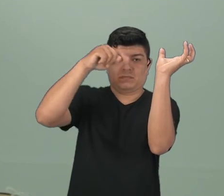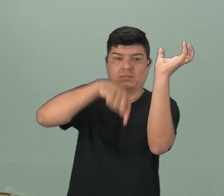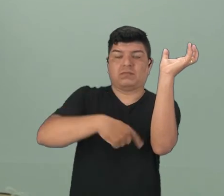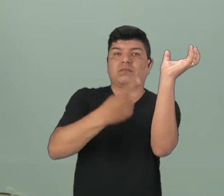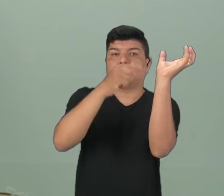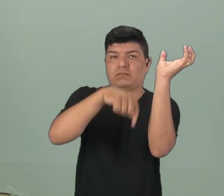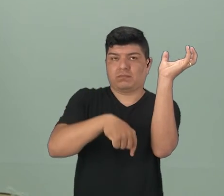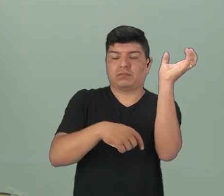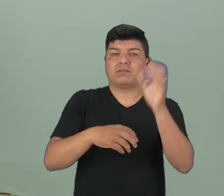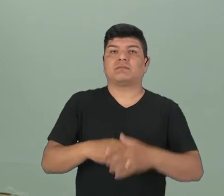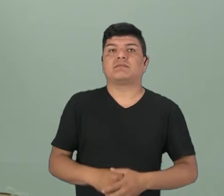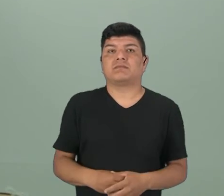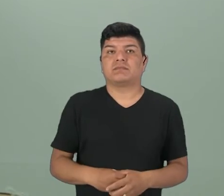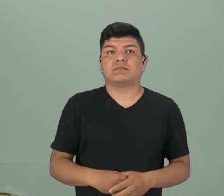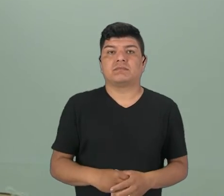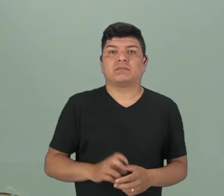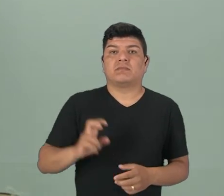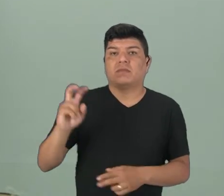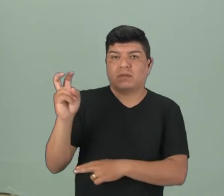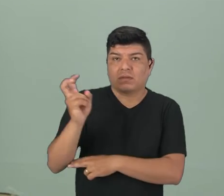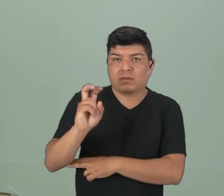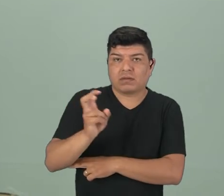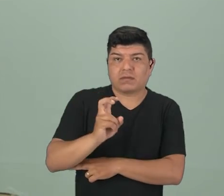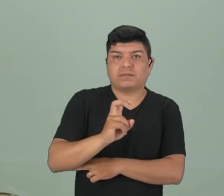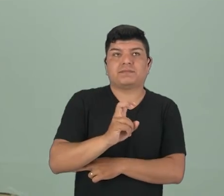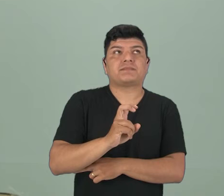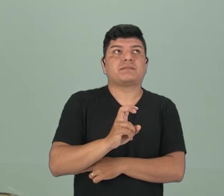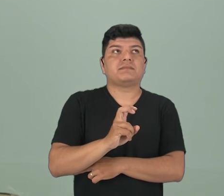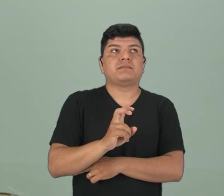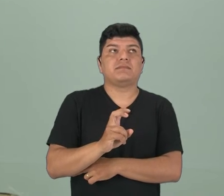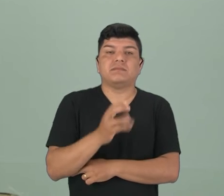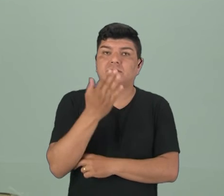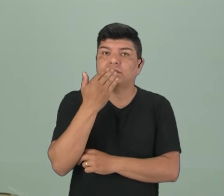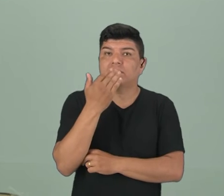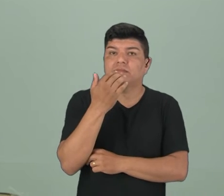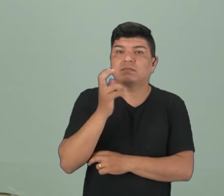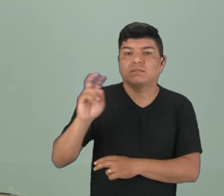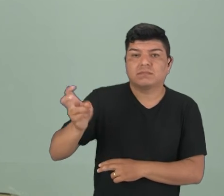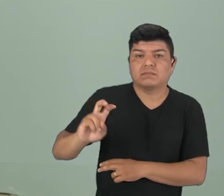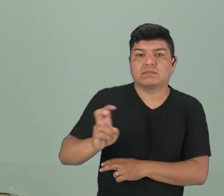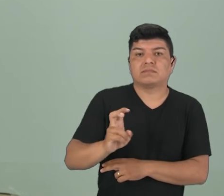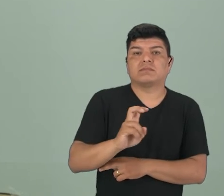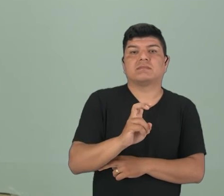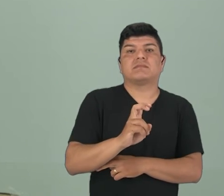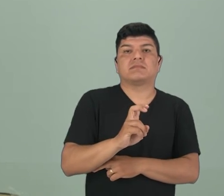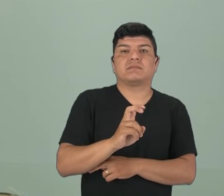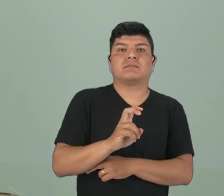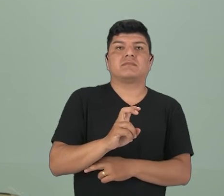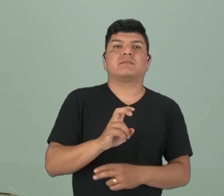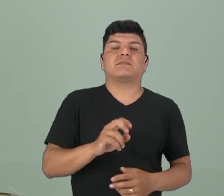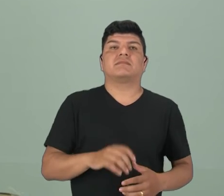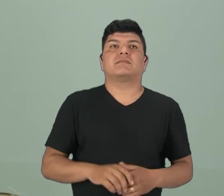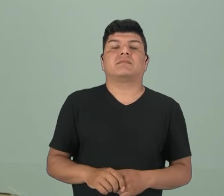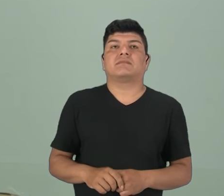tá? E a cobra, quem vai se alimentar da cobra? Olha só,